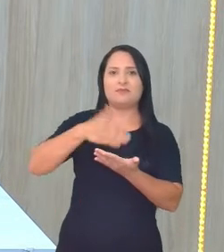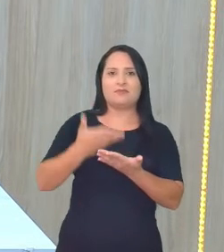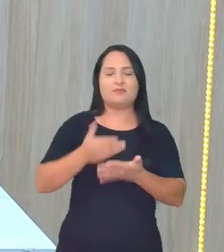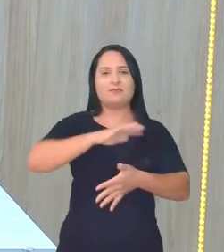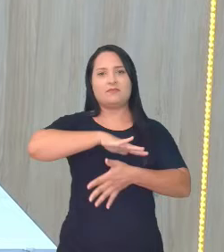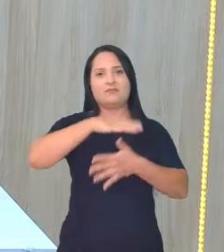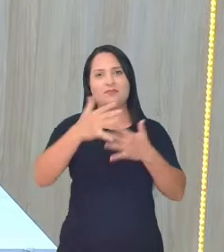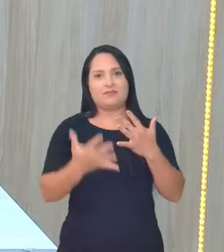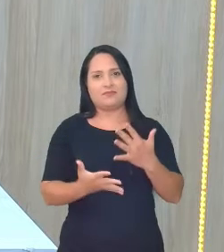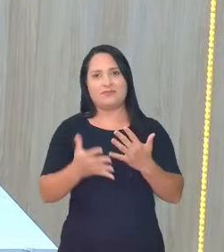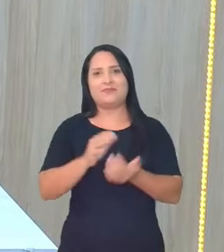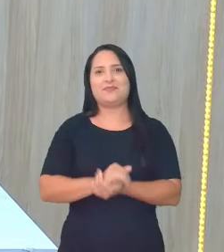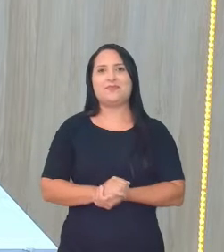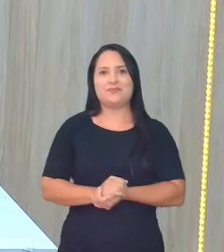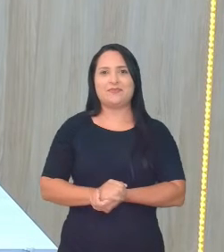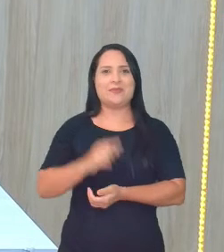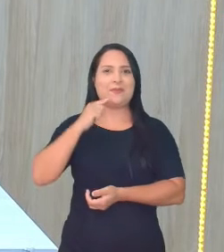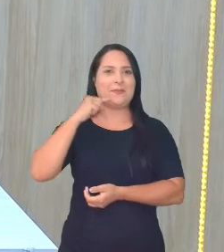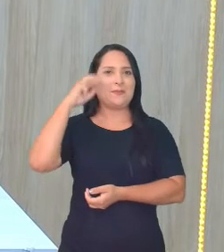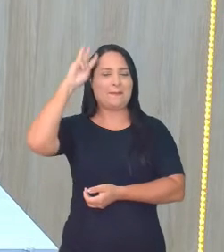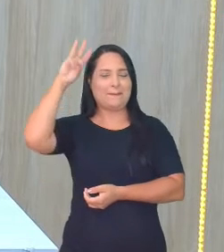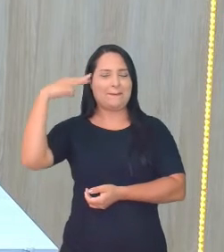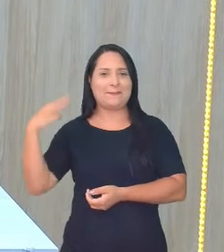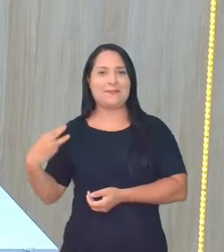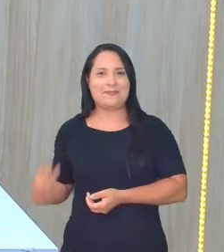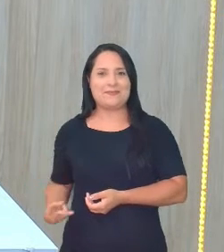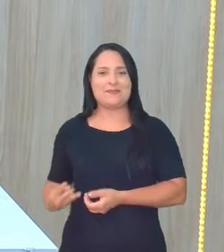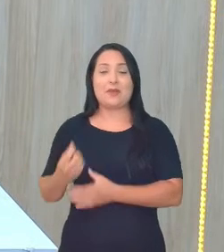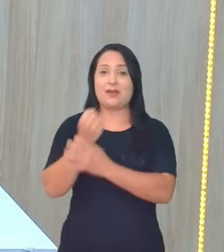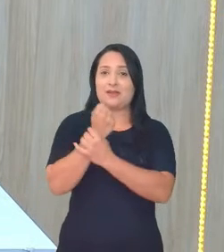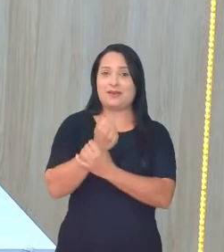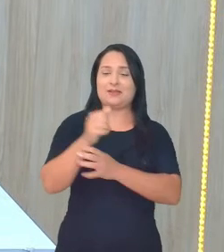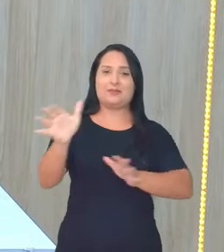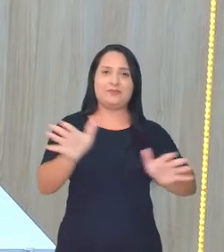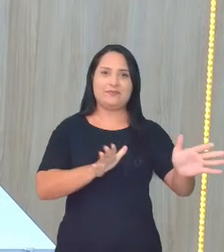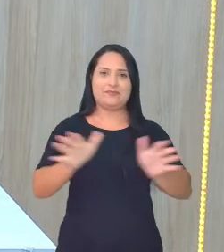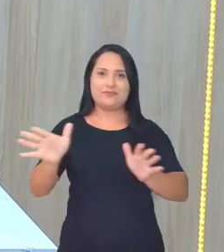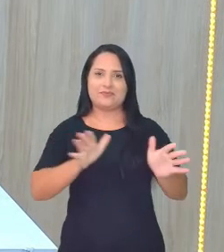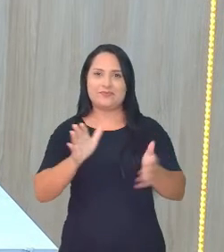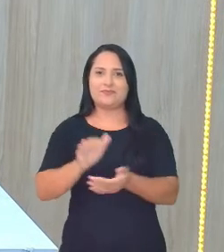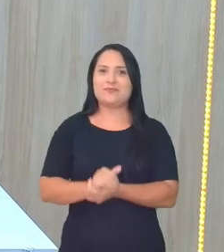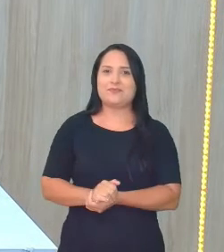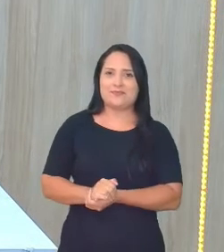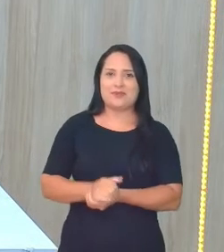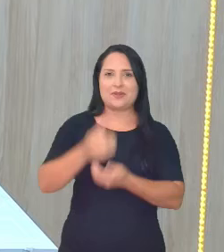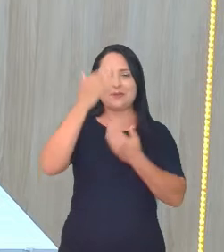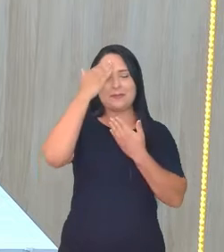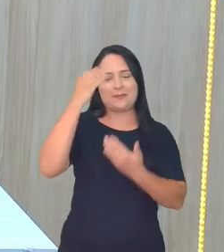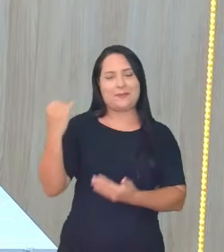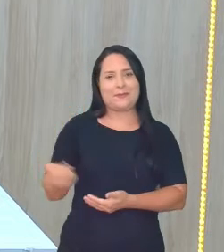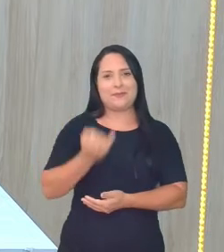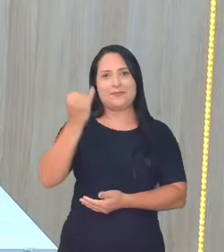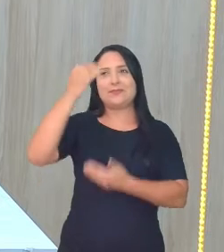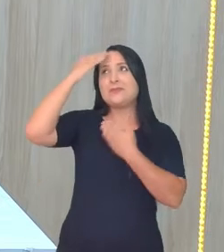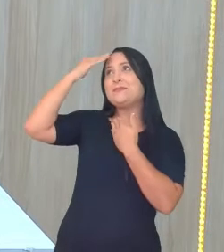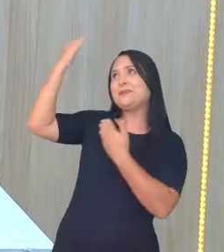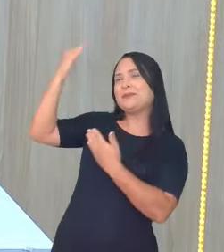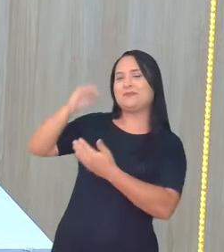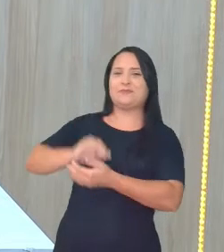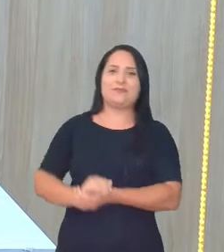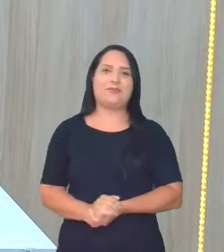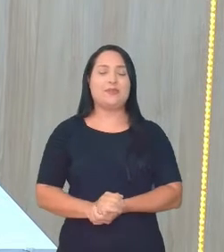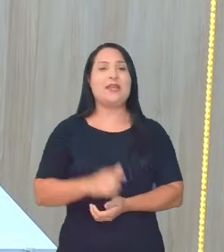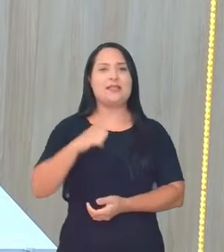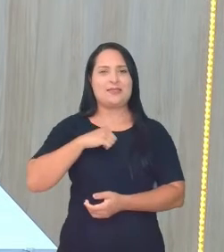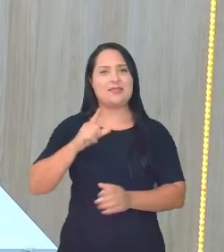de Libras, nossa querida Mel aqui, garantindo essa acessibilidade, né? Muito importante. A gente tem uma